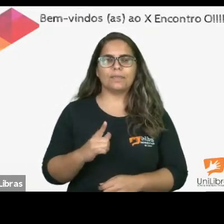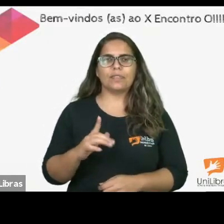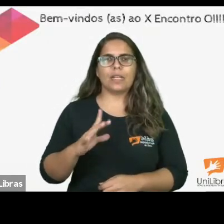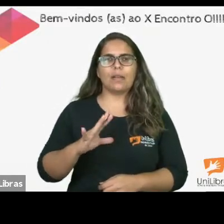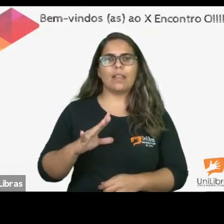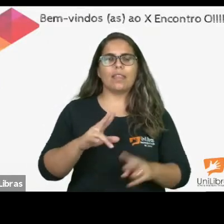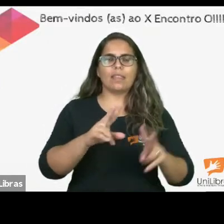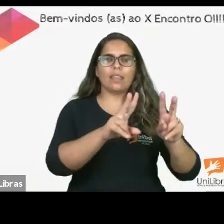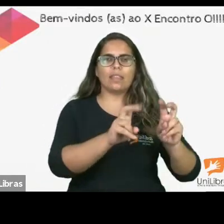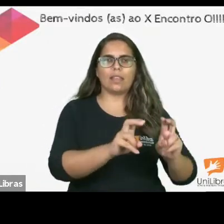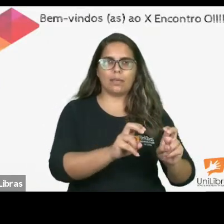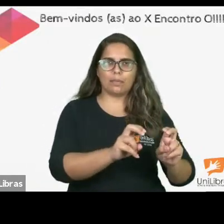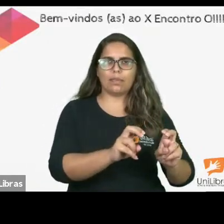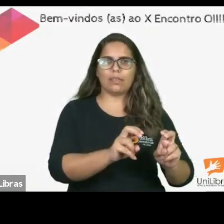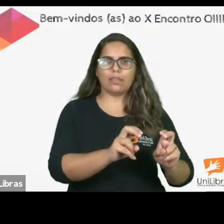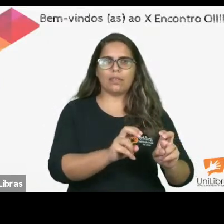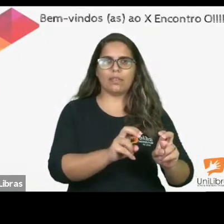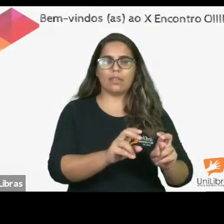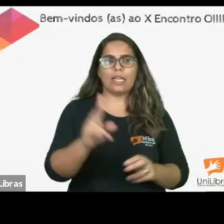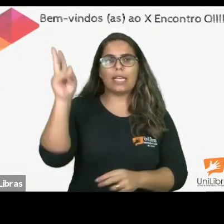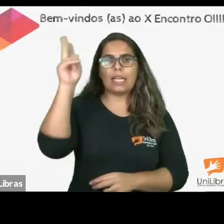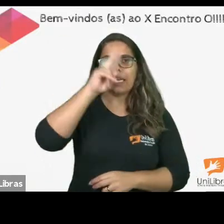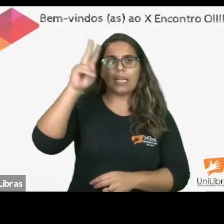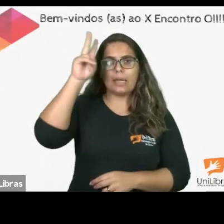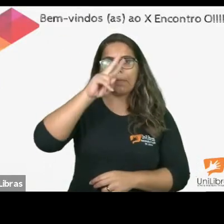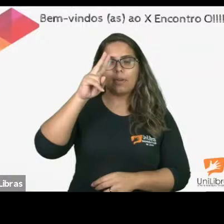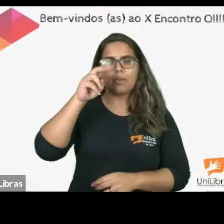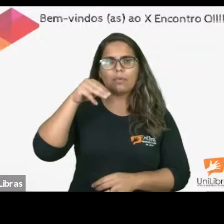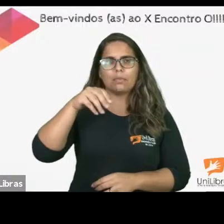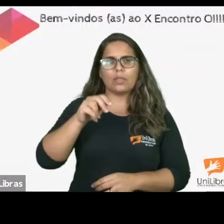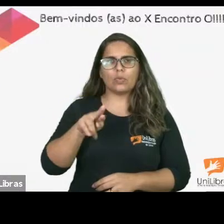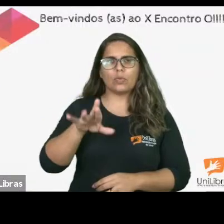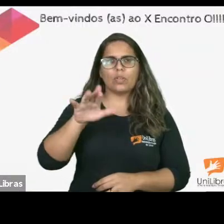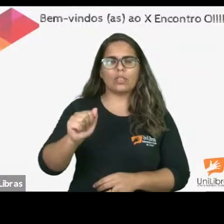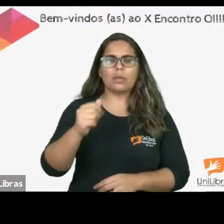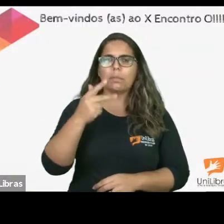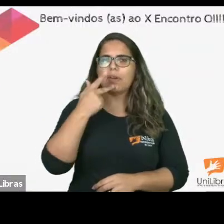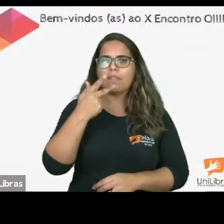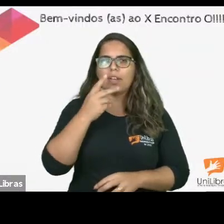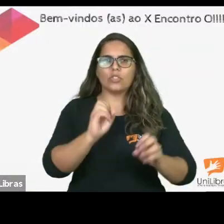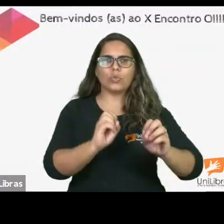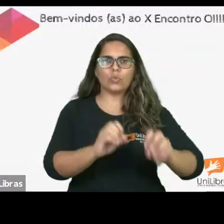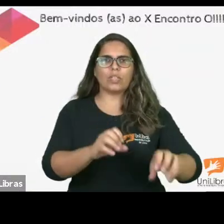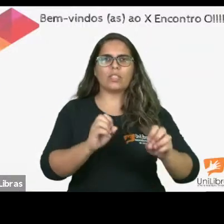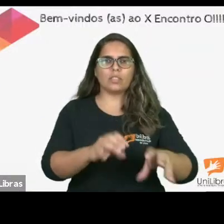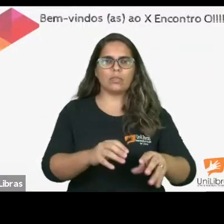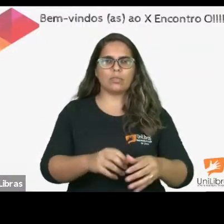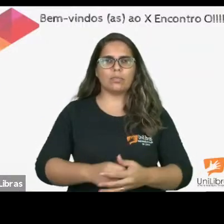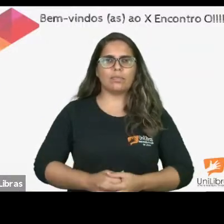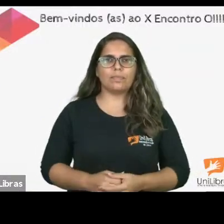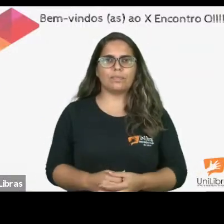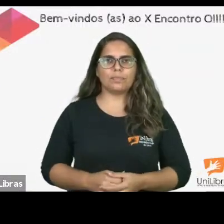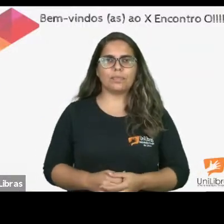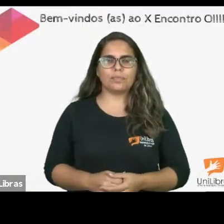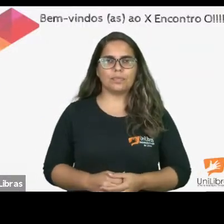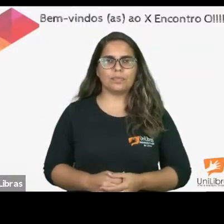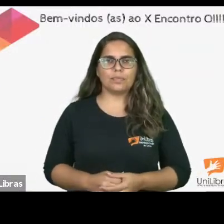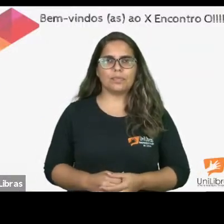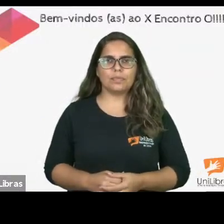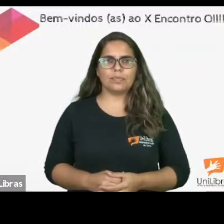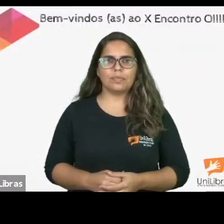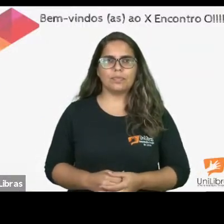tema Relembrando Maturana para falar de educação. Eu faço